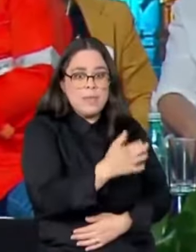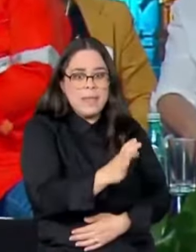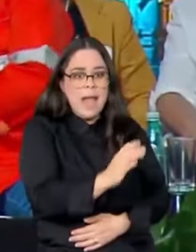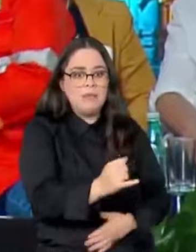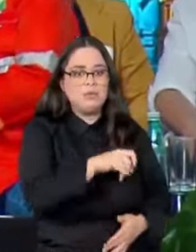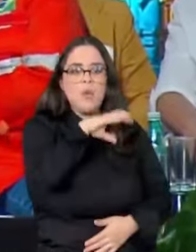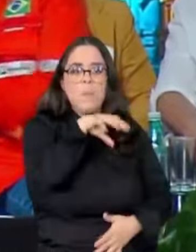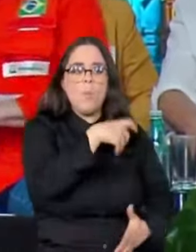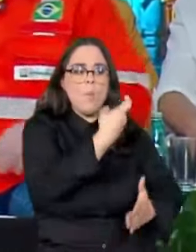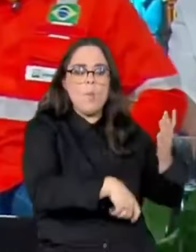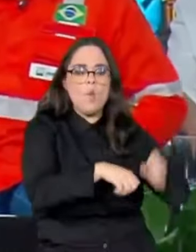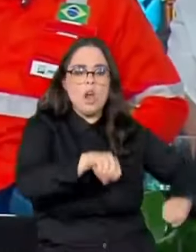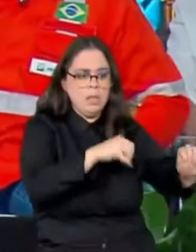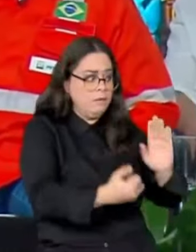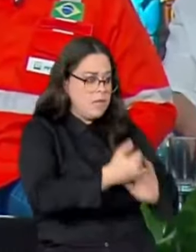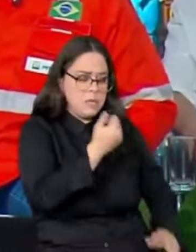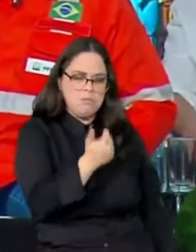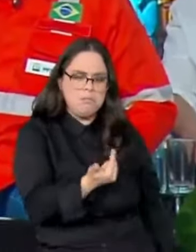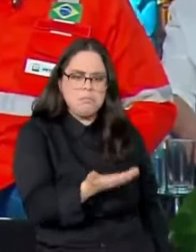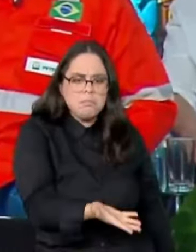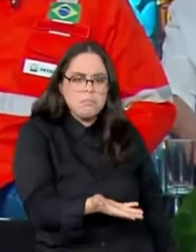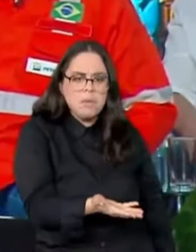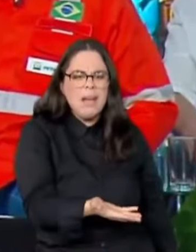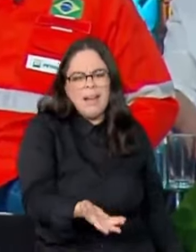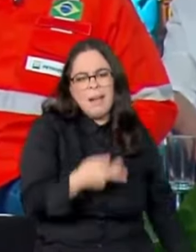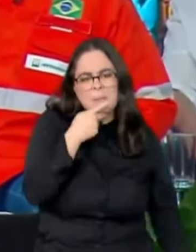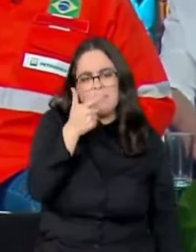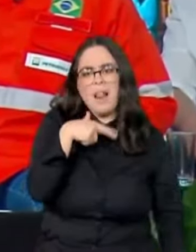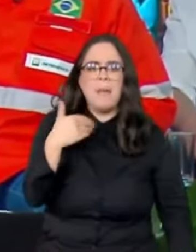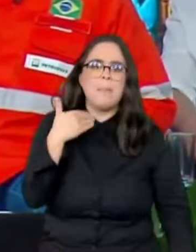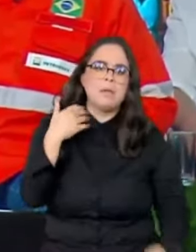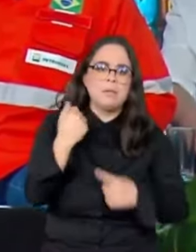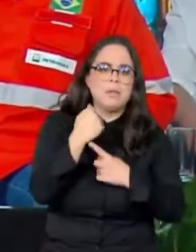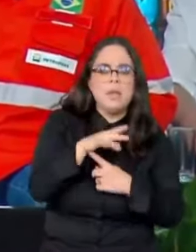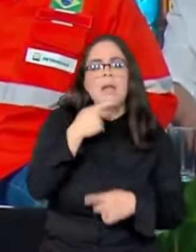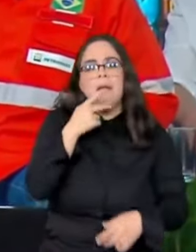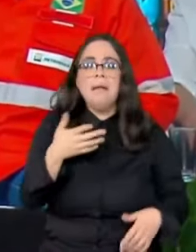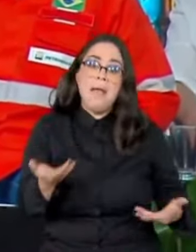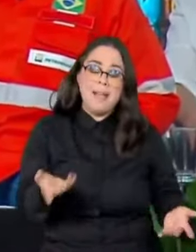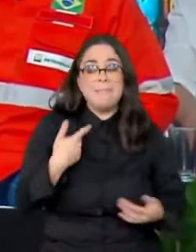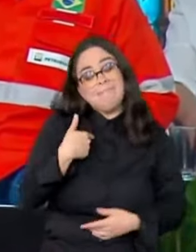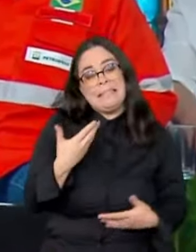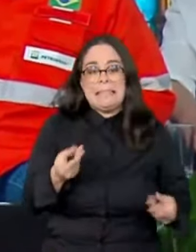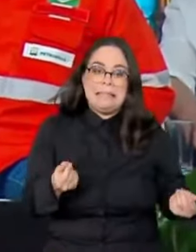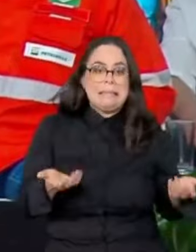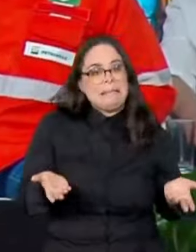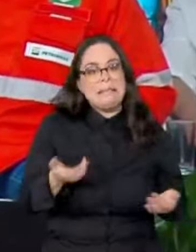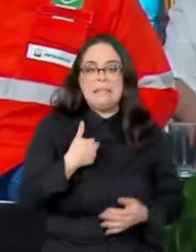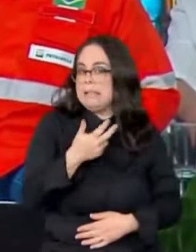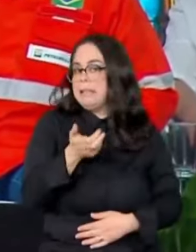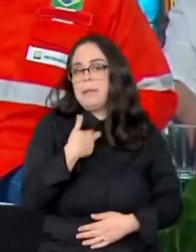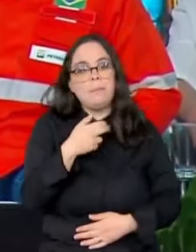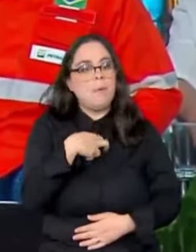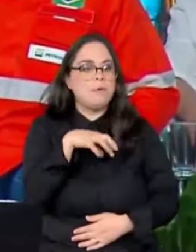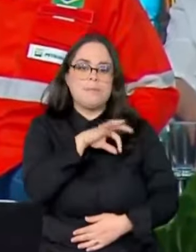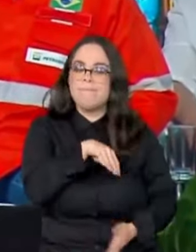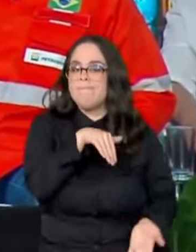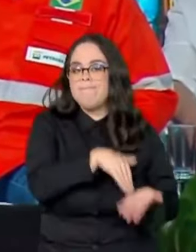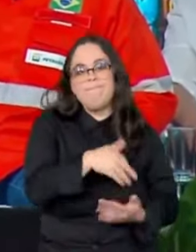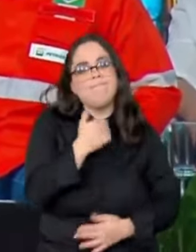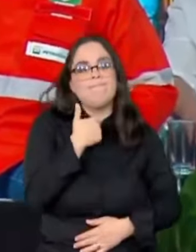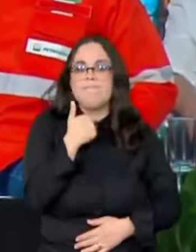de renda, não é inflacionário. Agora vem o cara do Banco Central e fala, é, não pode aumentar o salário mínimo,